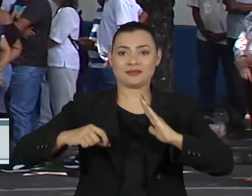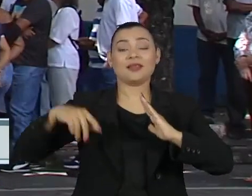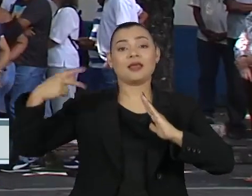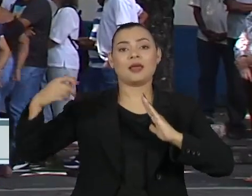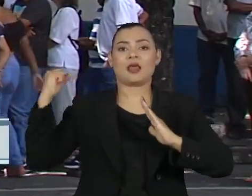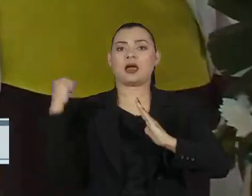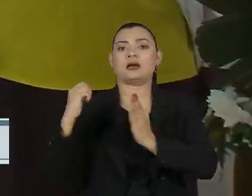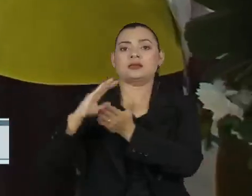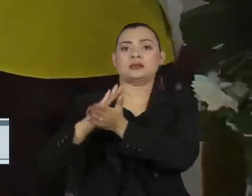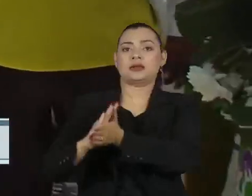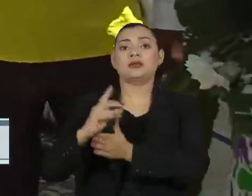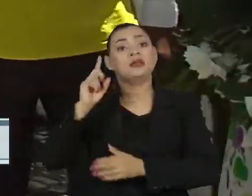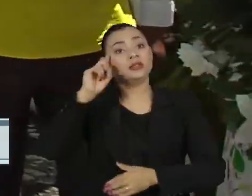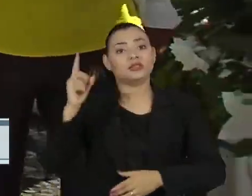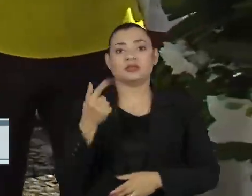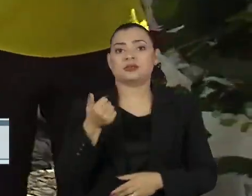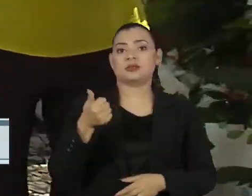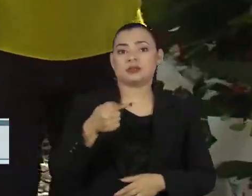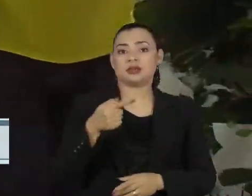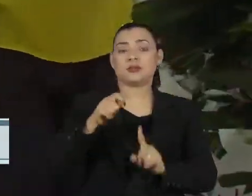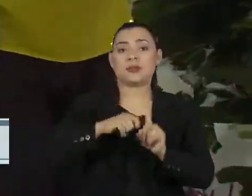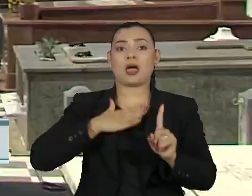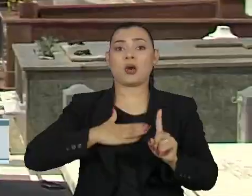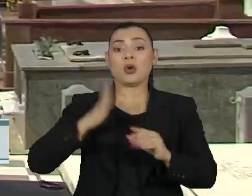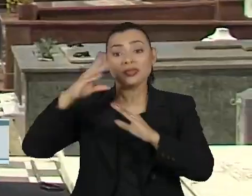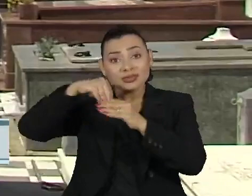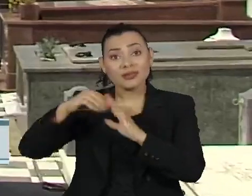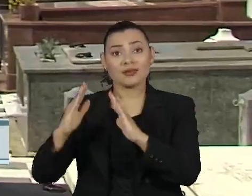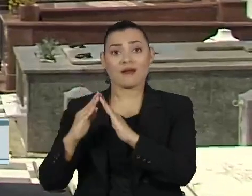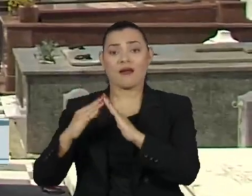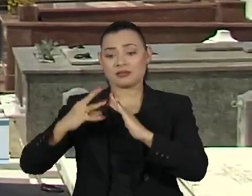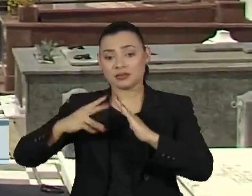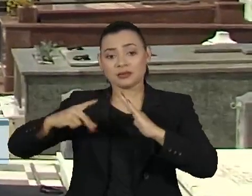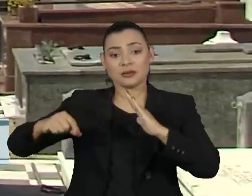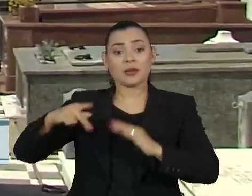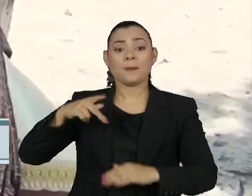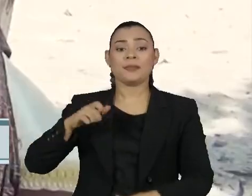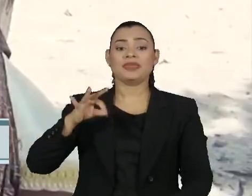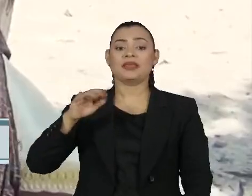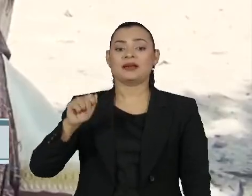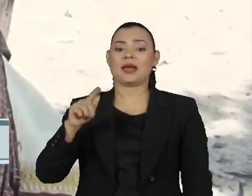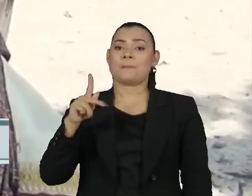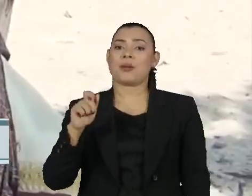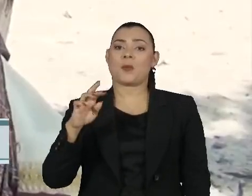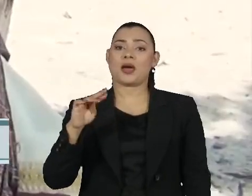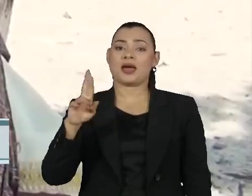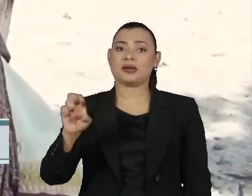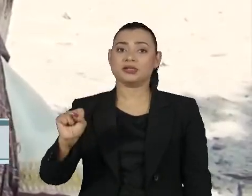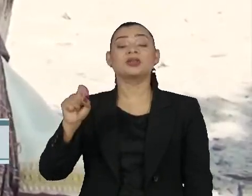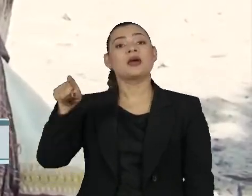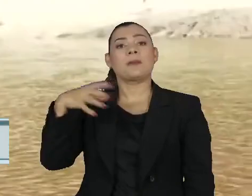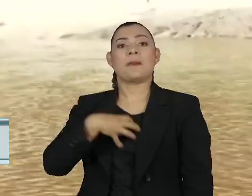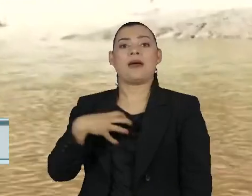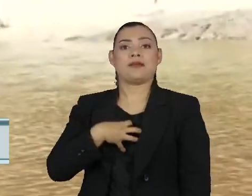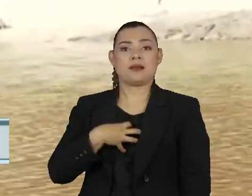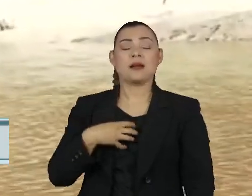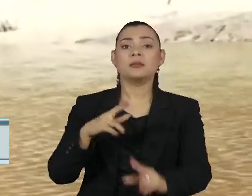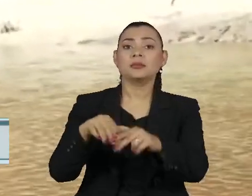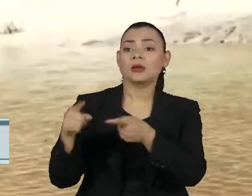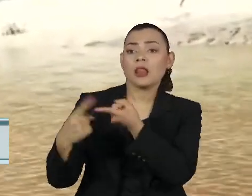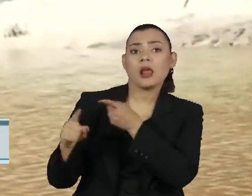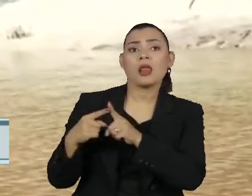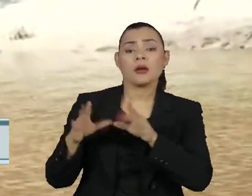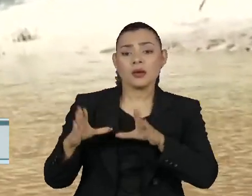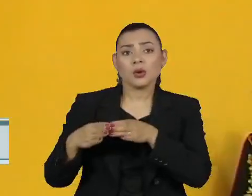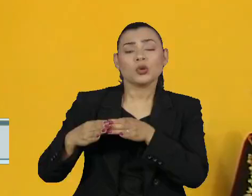assassinada no dia 17 de agosto dentro de casa no quilombo Pitanga dos Palmares na Bahia gestora da Coordenação Nacional de articulação